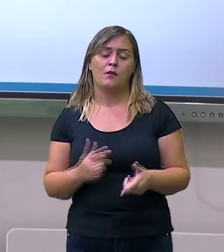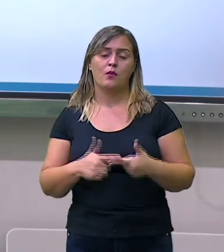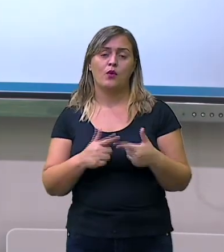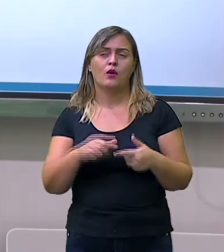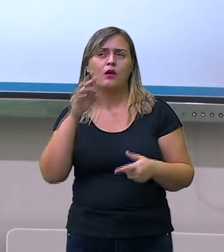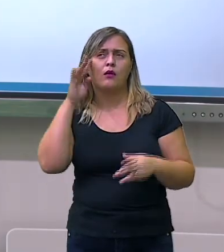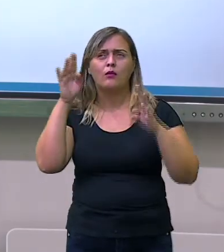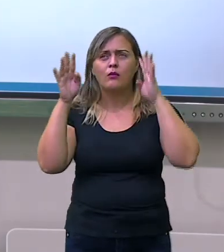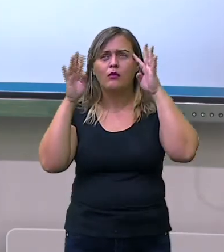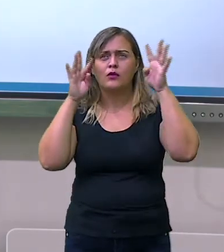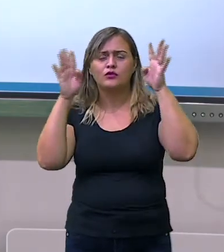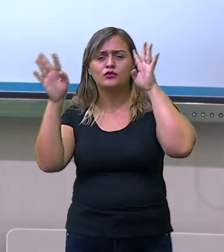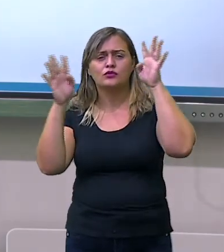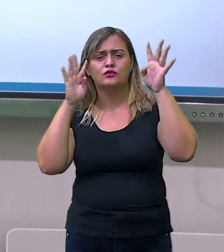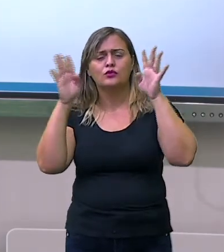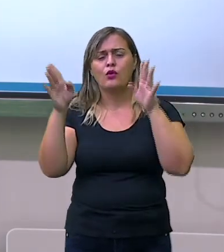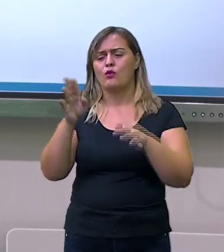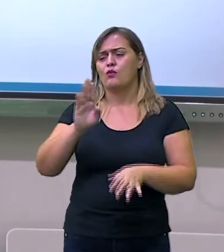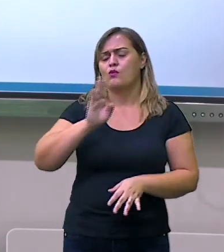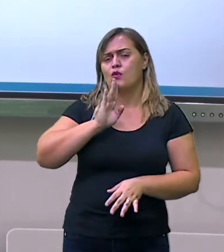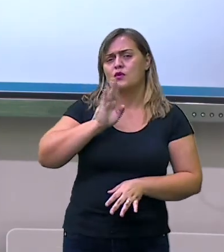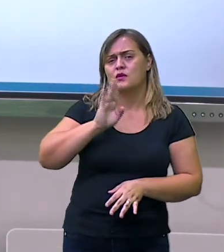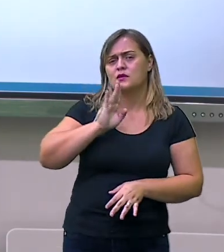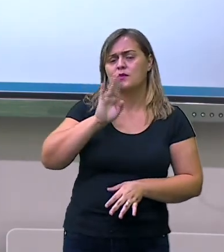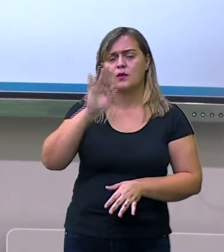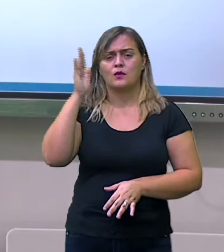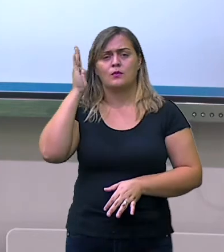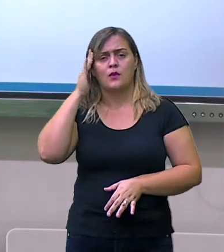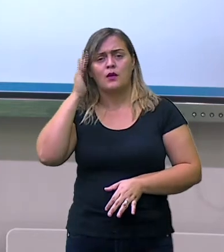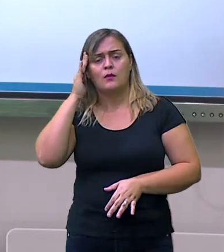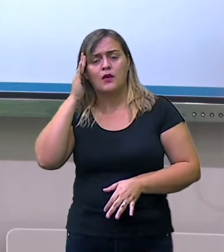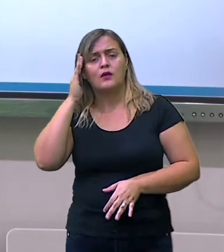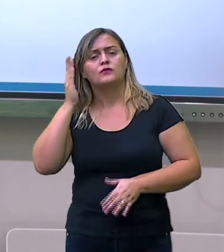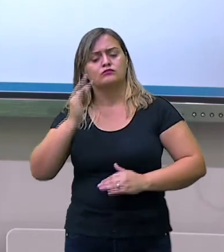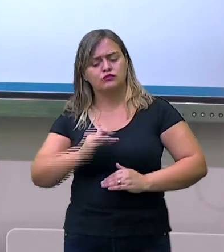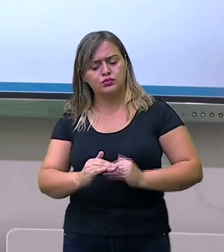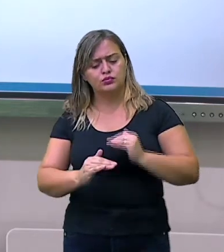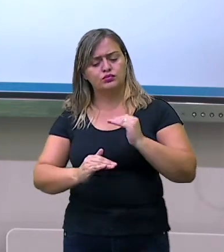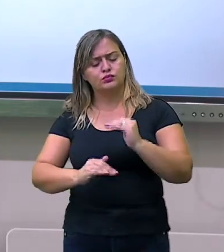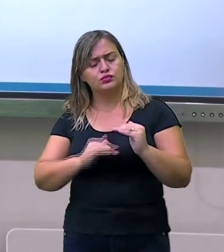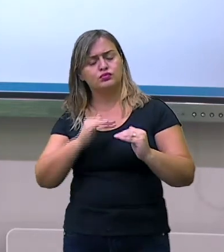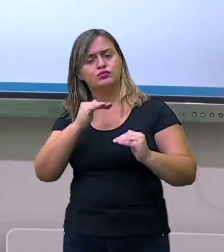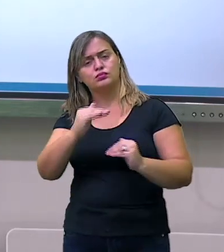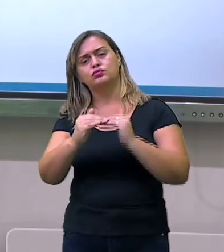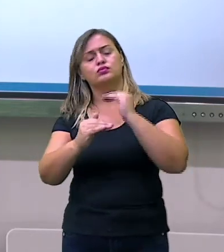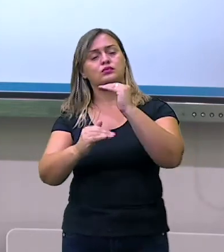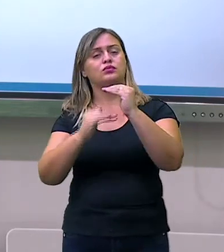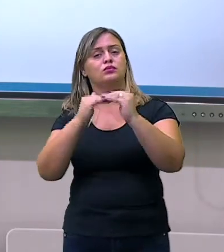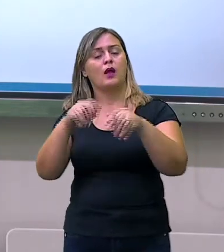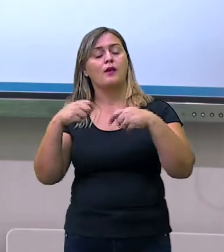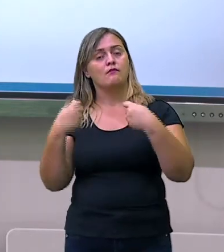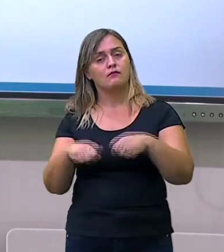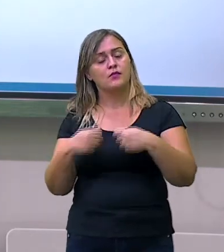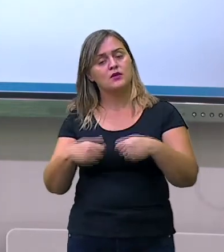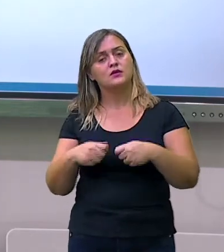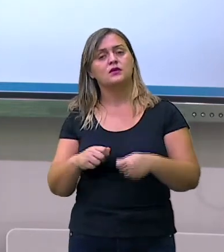seu conhecimento, ela ainda está em construção da sua própria história. Então, o principal direito aqui que